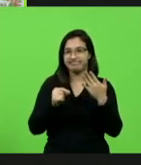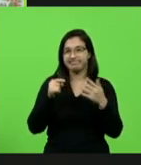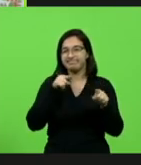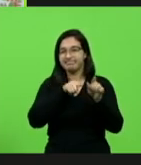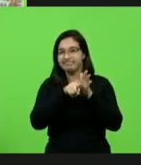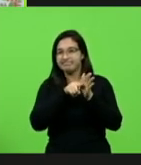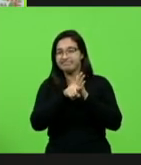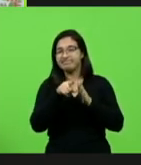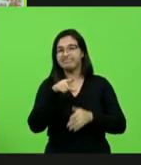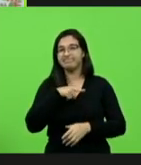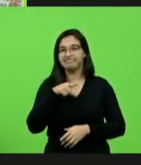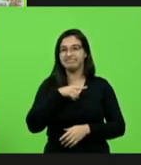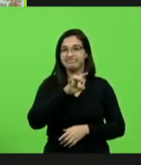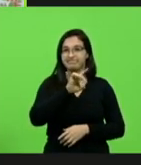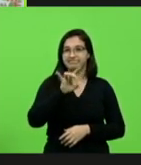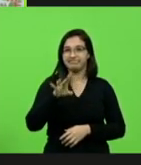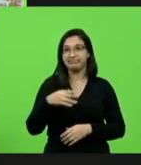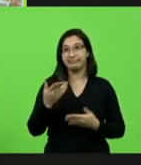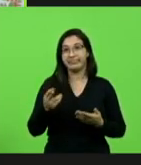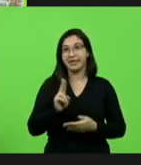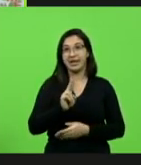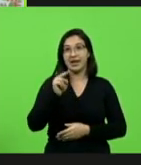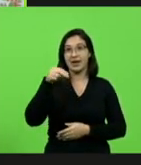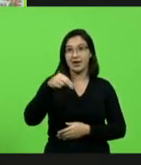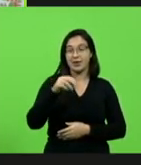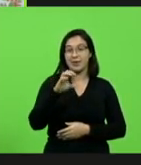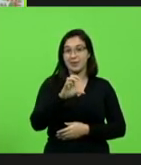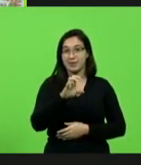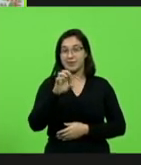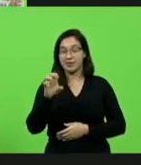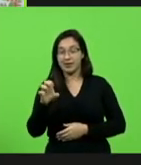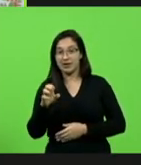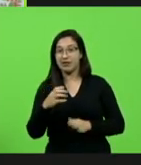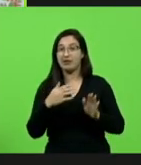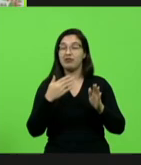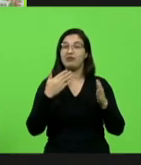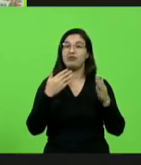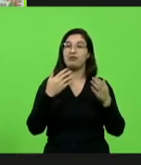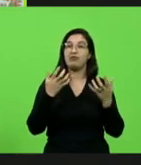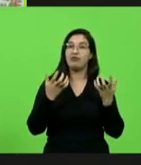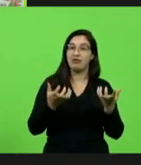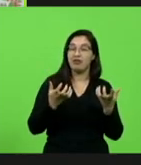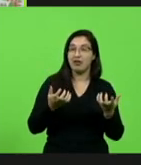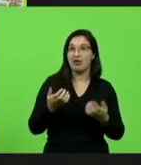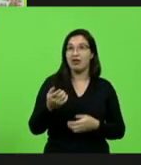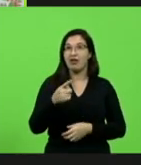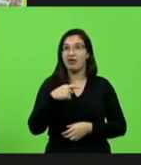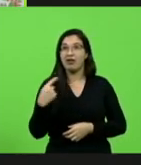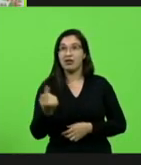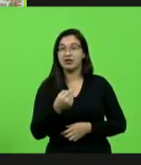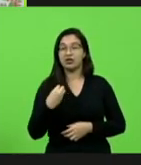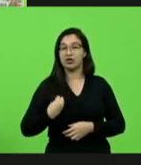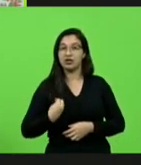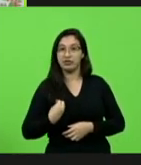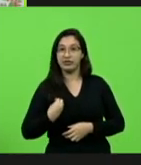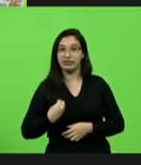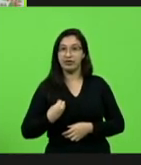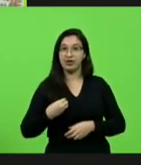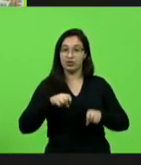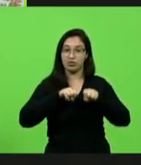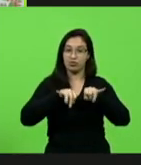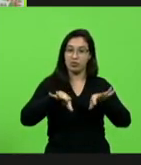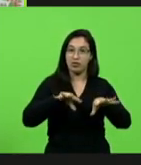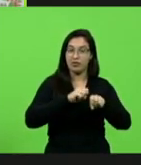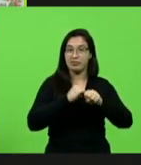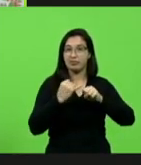E é isso que a UNCM está propondo, um posicionamento que salienta que, no momento, como nós estamos vivendo de pandemia, não